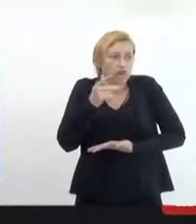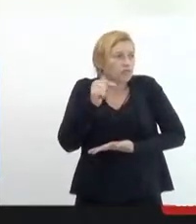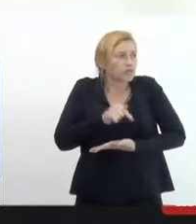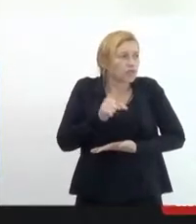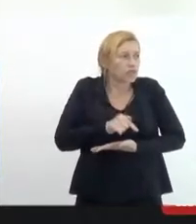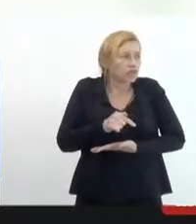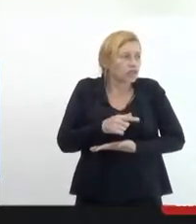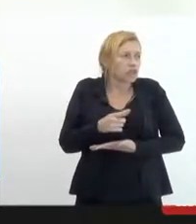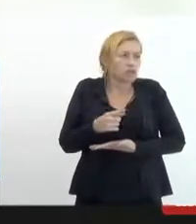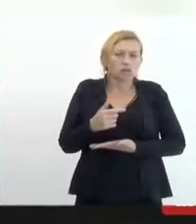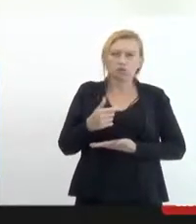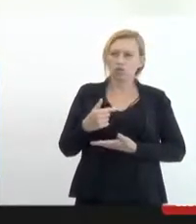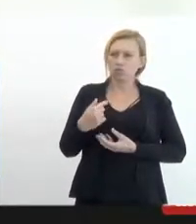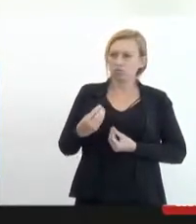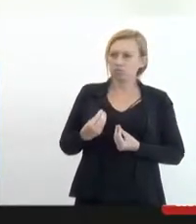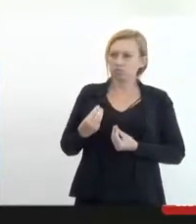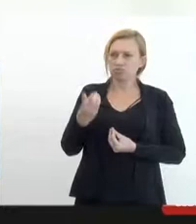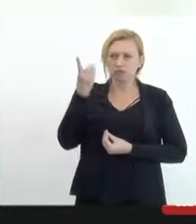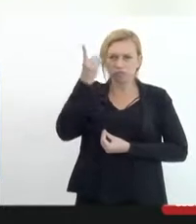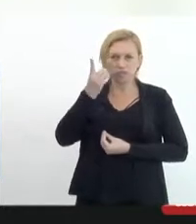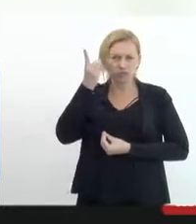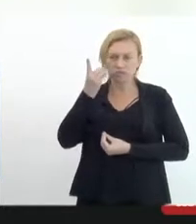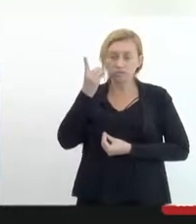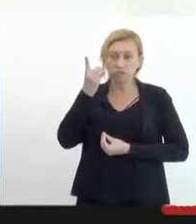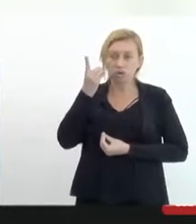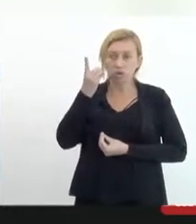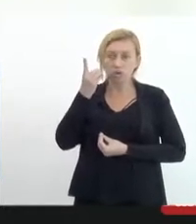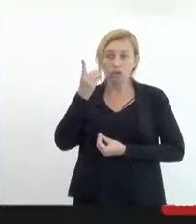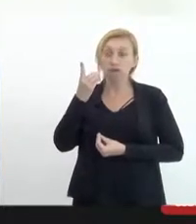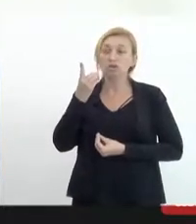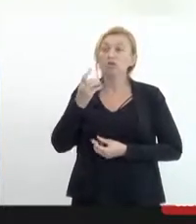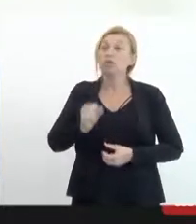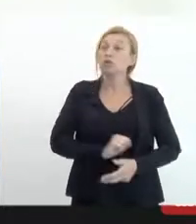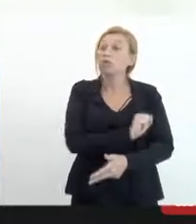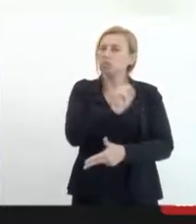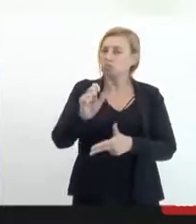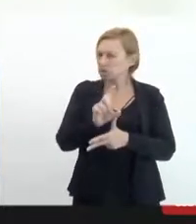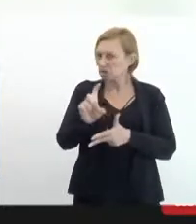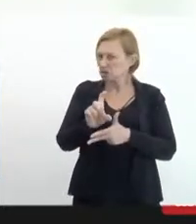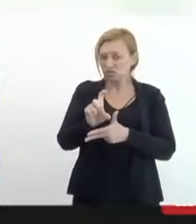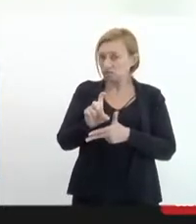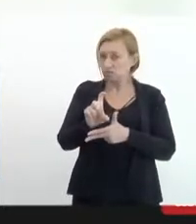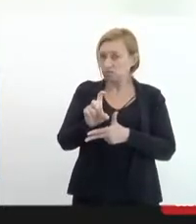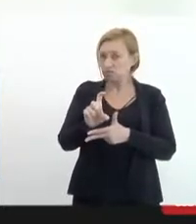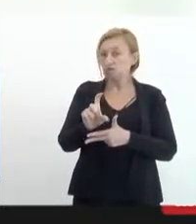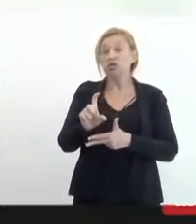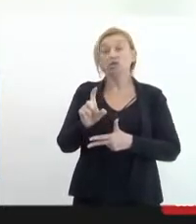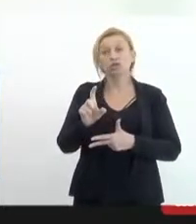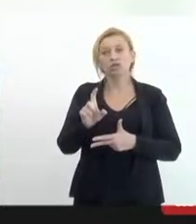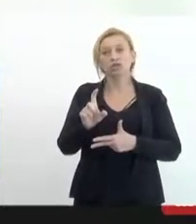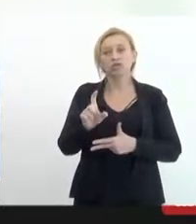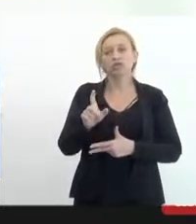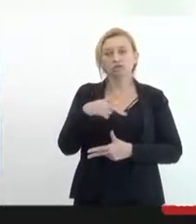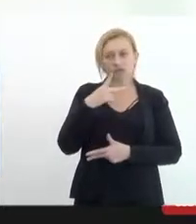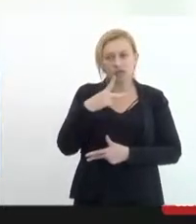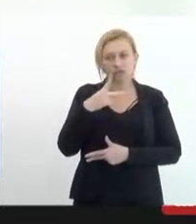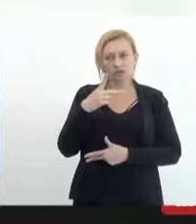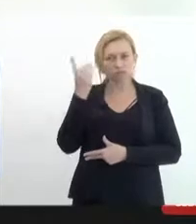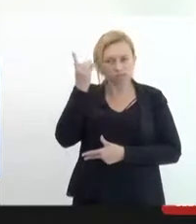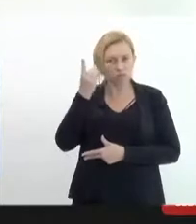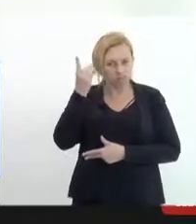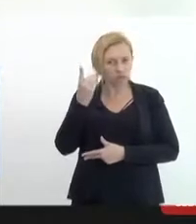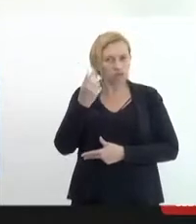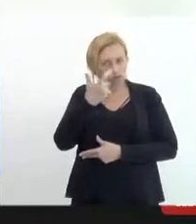com deputados, não estamos falando com o Poder Executivo, estamos falando com deputados